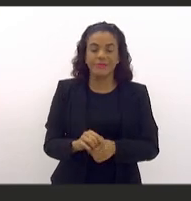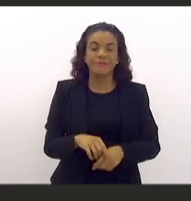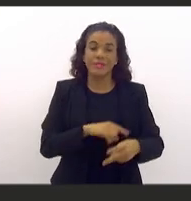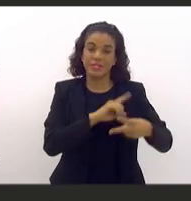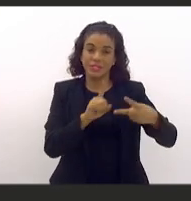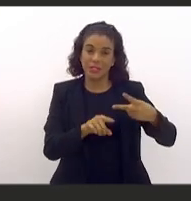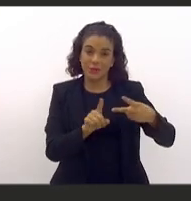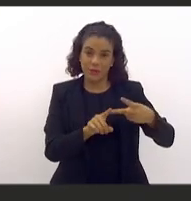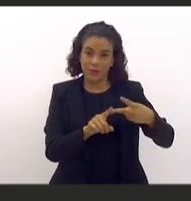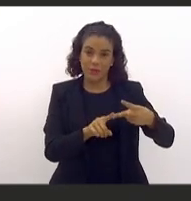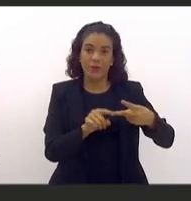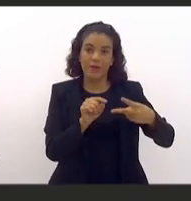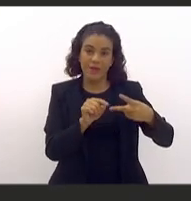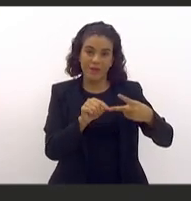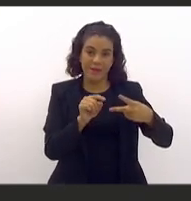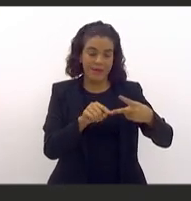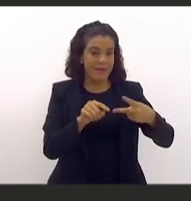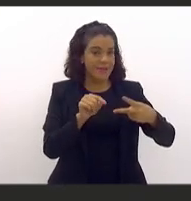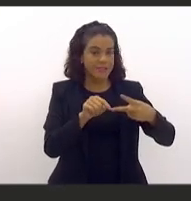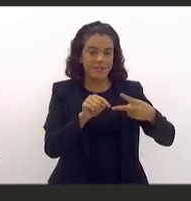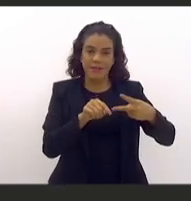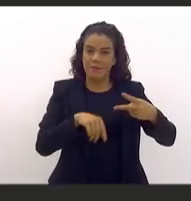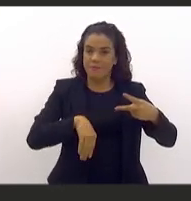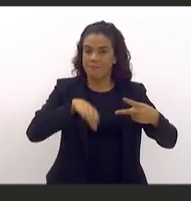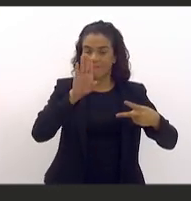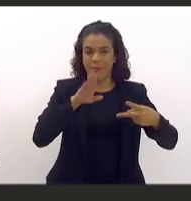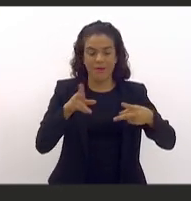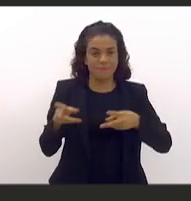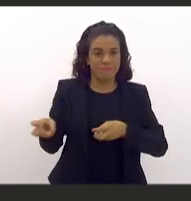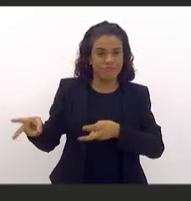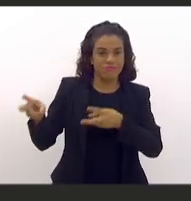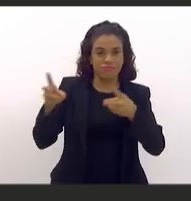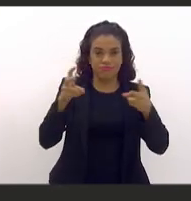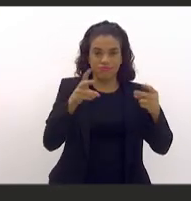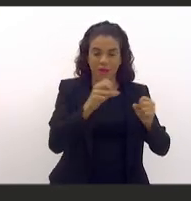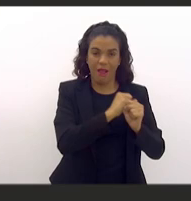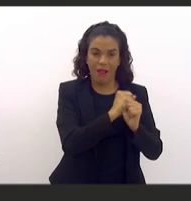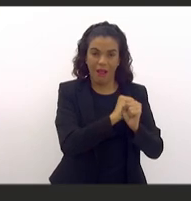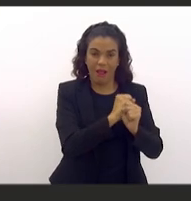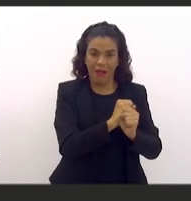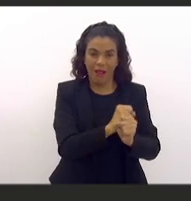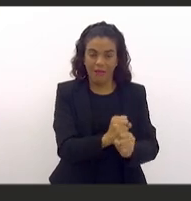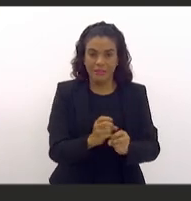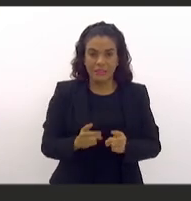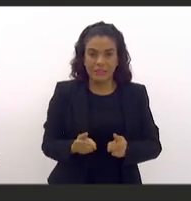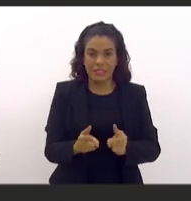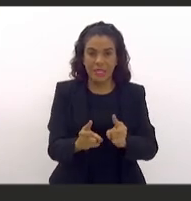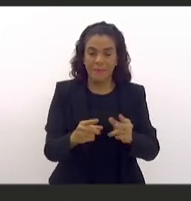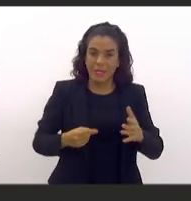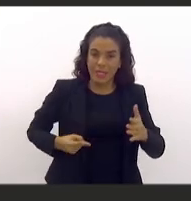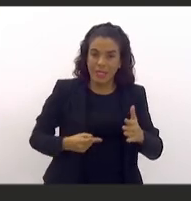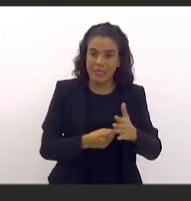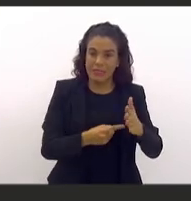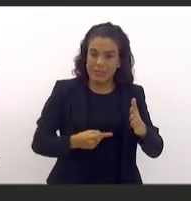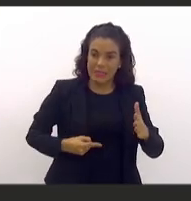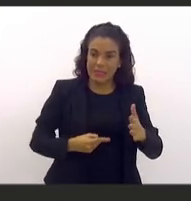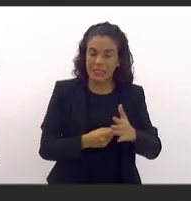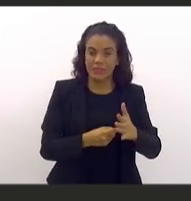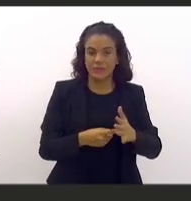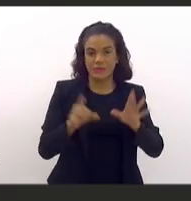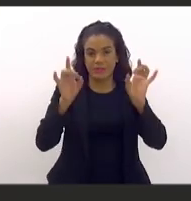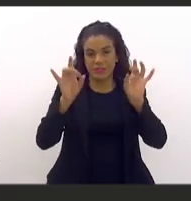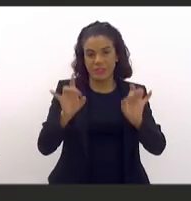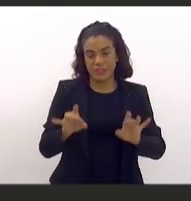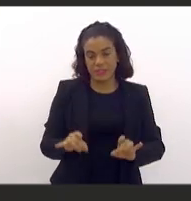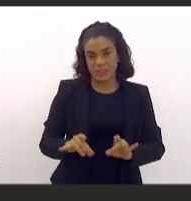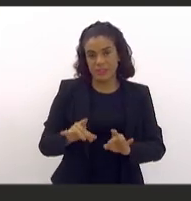posição, e geralmente esse é um ranking que a gente tem observado nos últimos anos. Sempre denúncias que especialmente